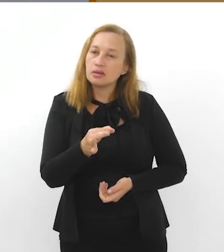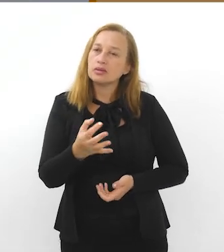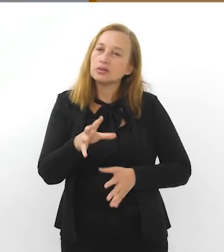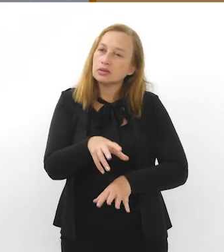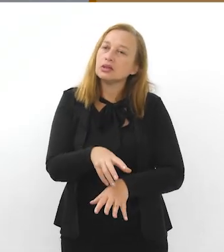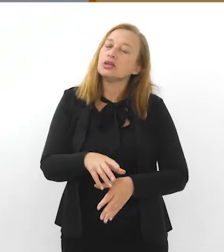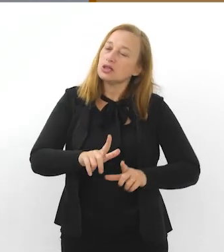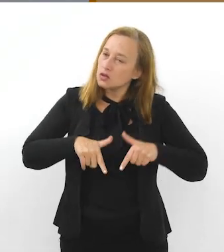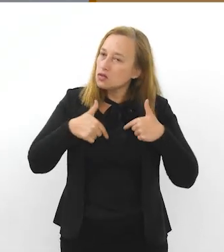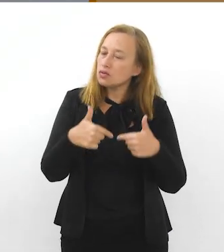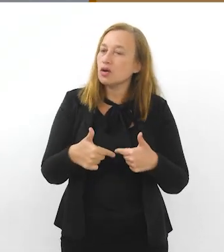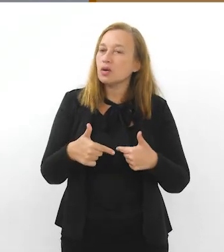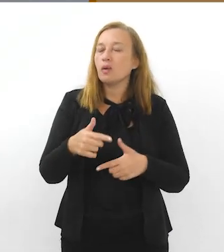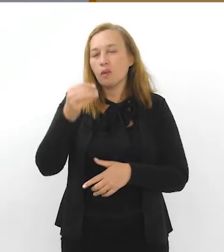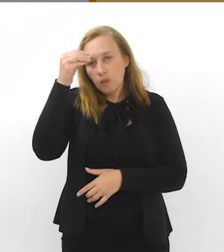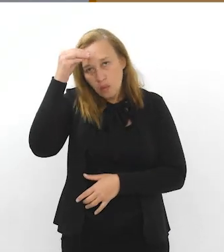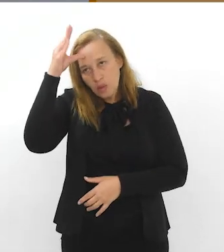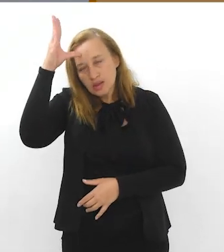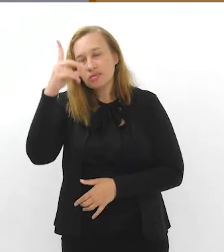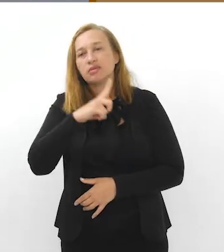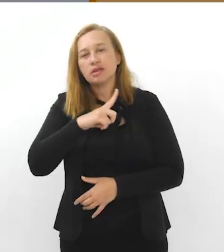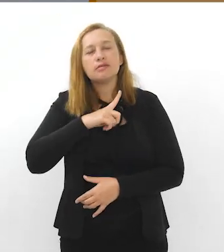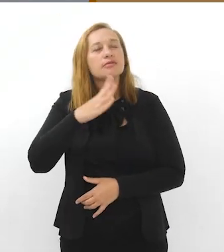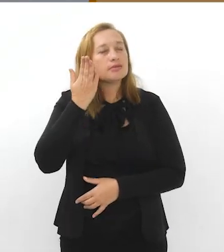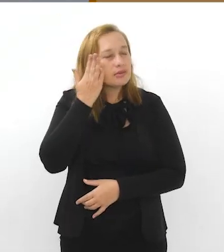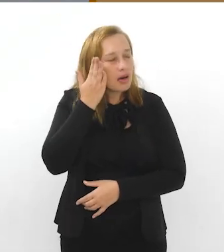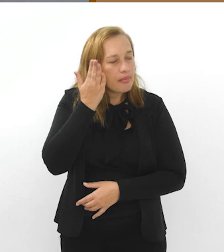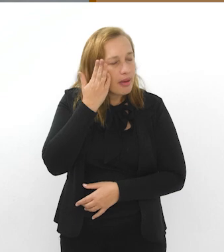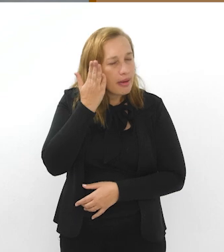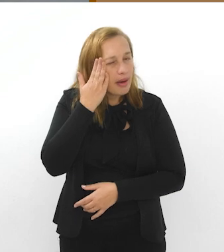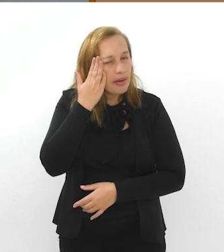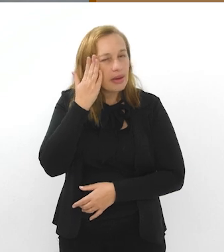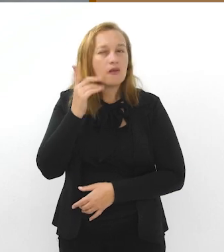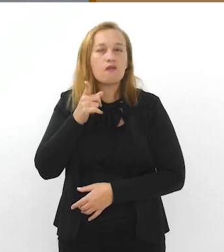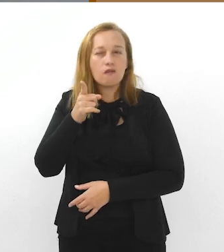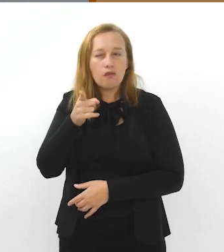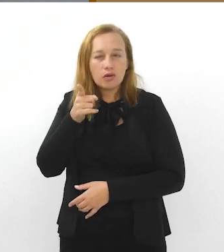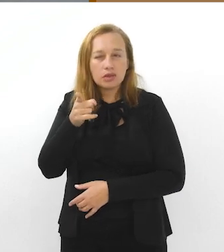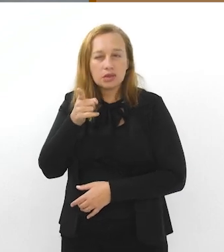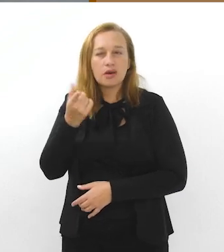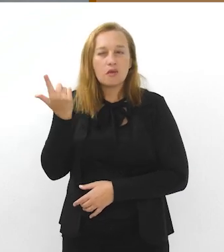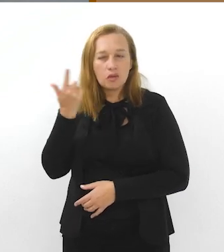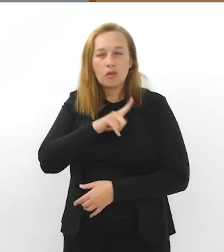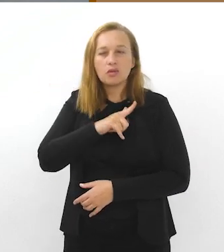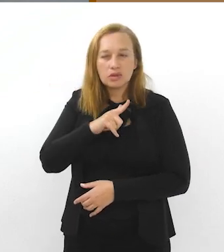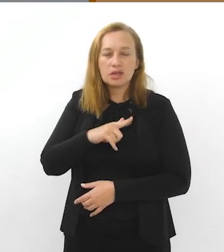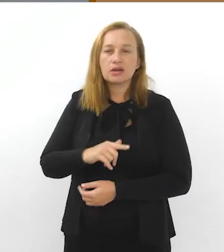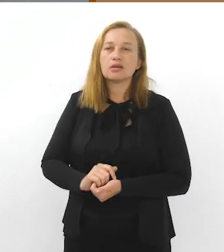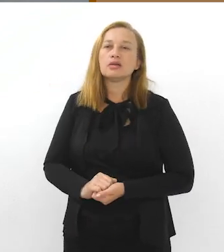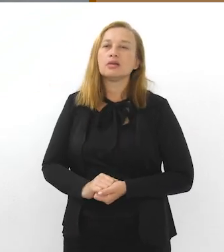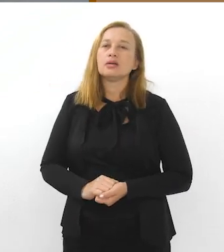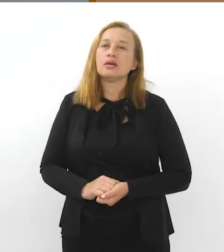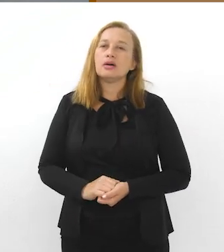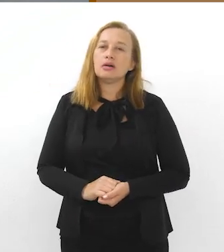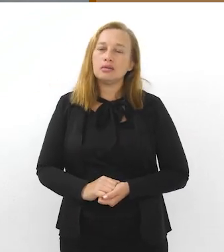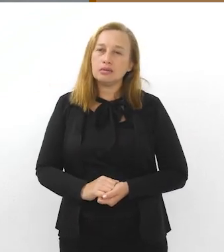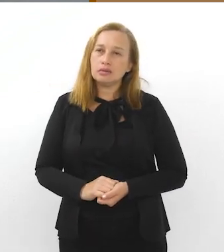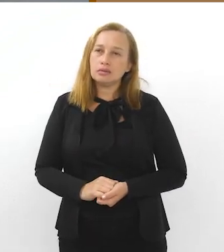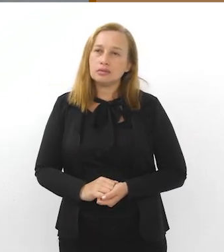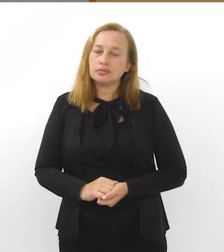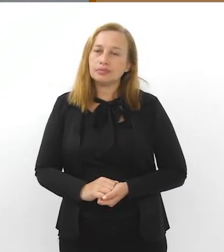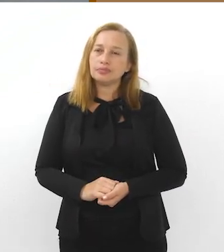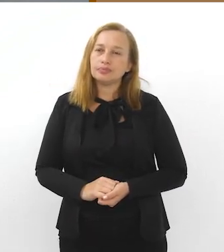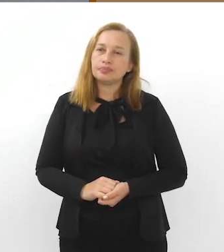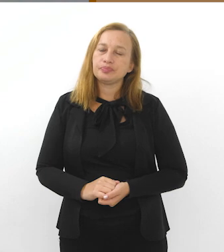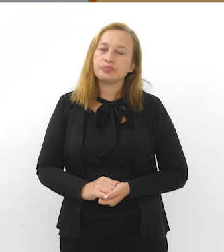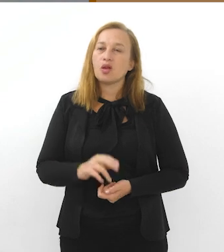justamente, correr atrás, ter o conhecimento e saber que você consegue, né? Eu